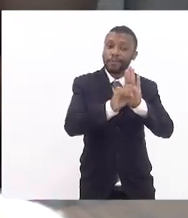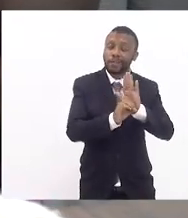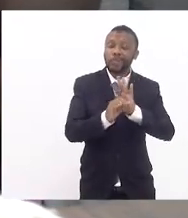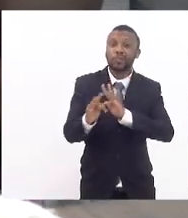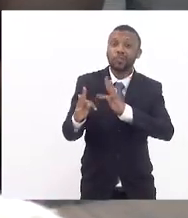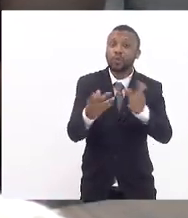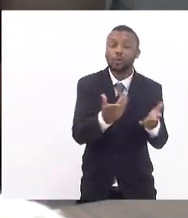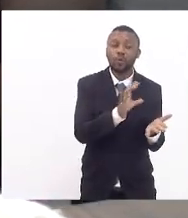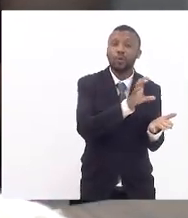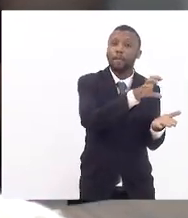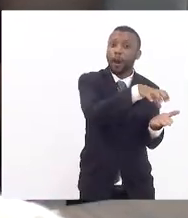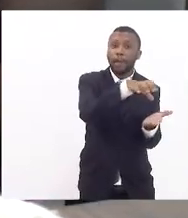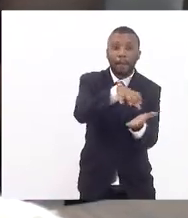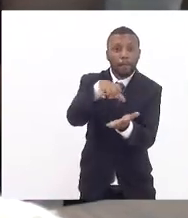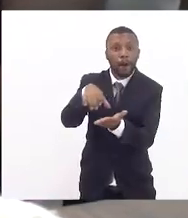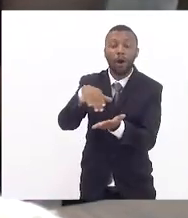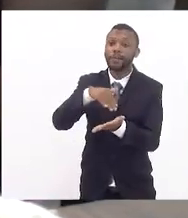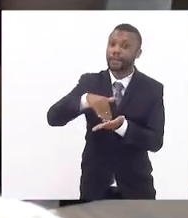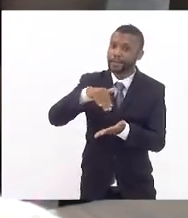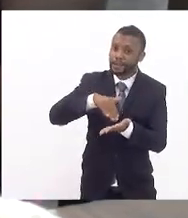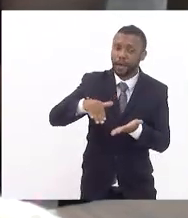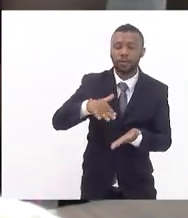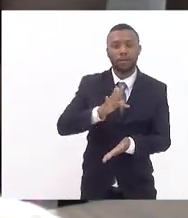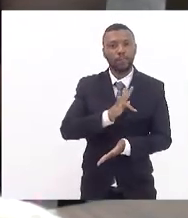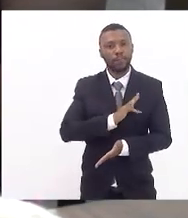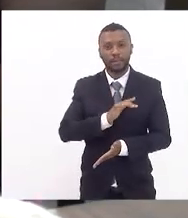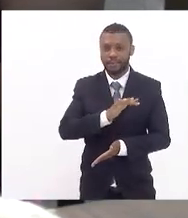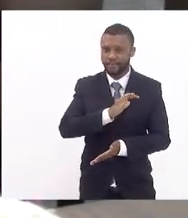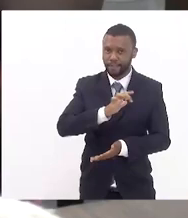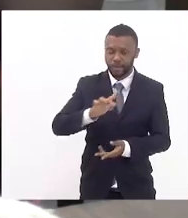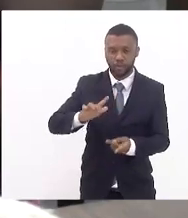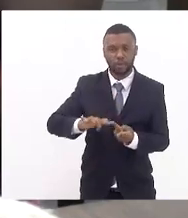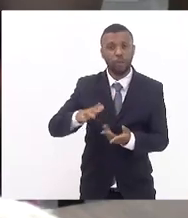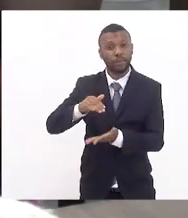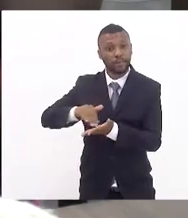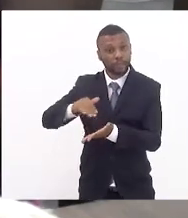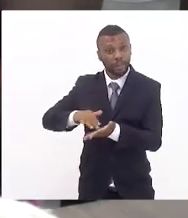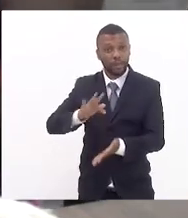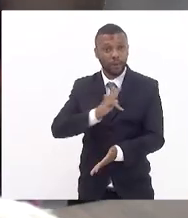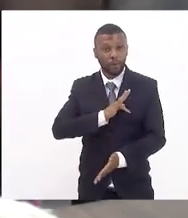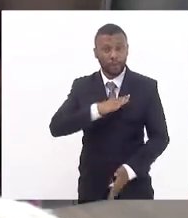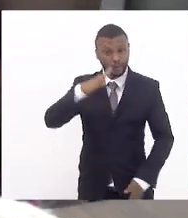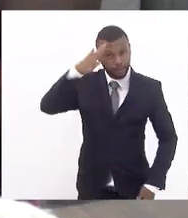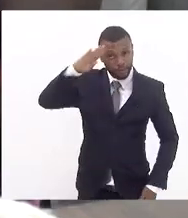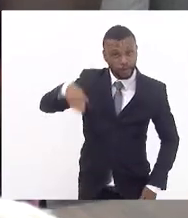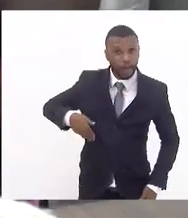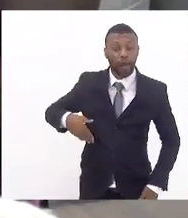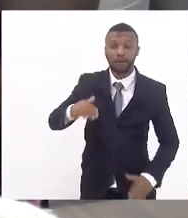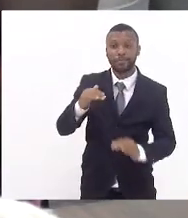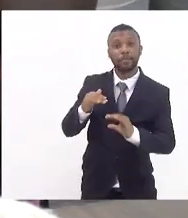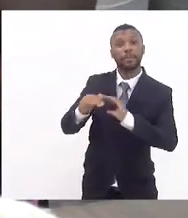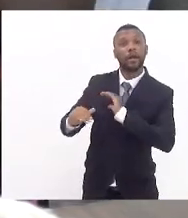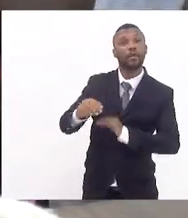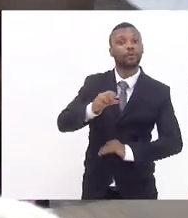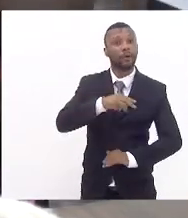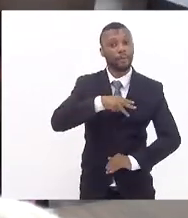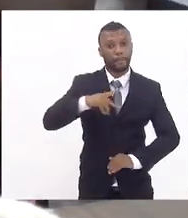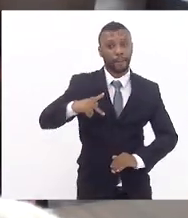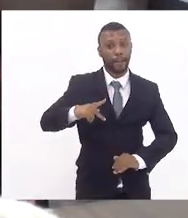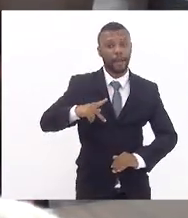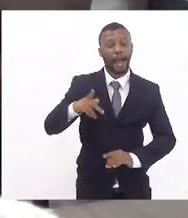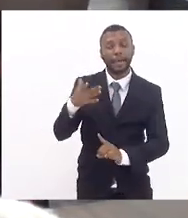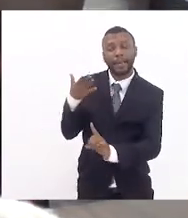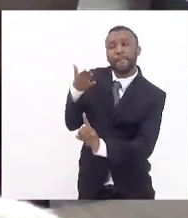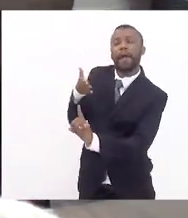Janeiro. O secretário da Polícia Civil, o secretário da Polícia Militar, encaminharei ao Ministério Público as ameaças sofridas por esse vereador. E